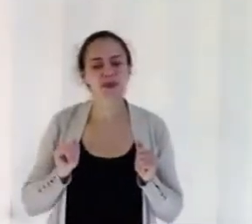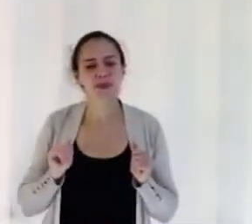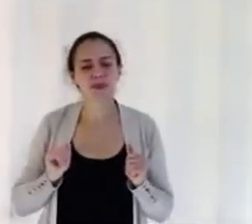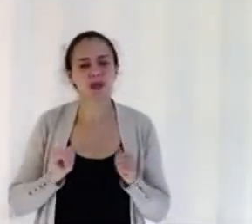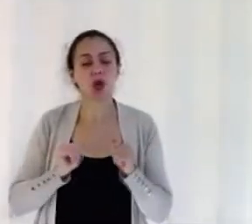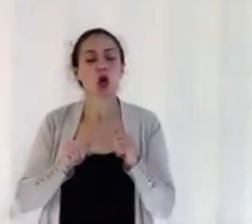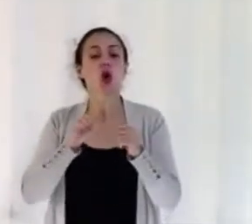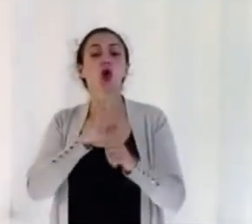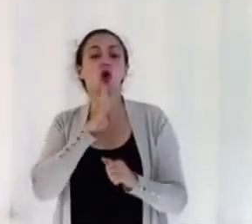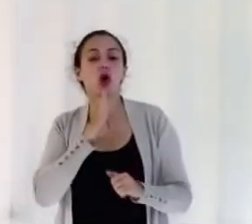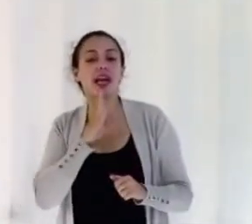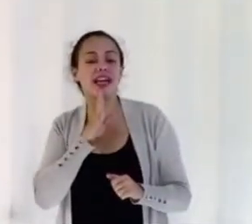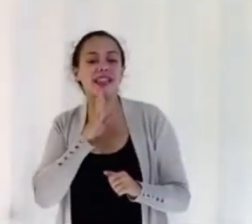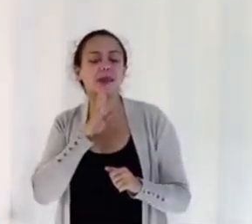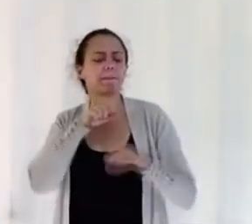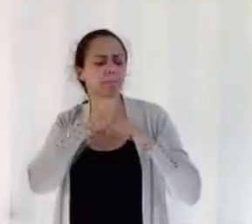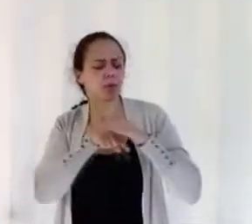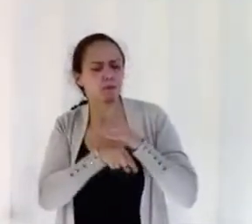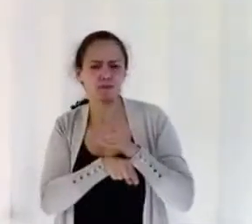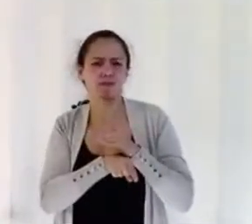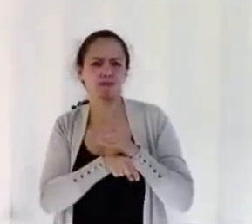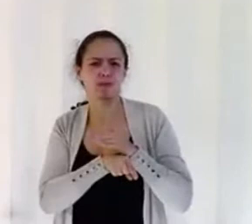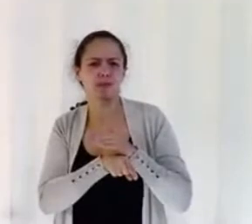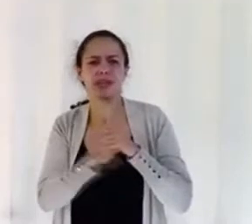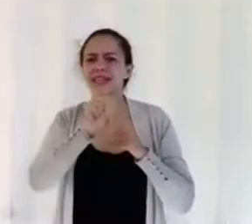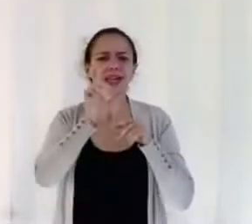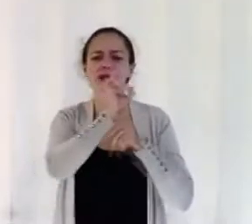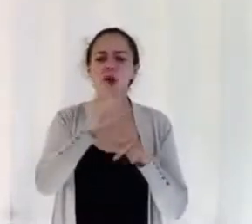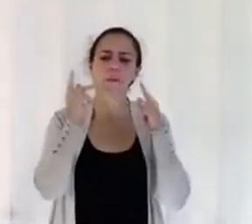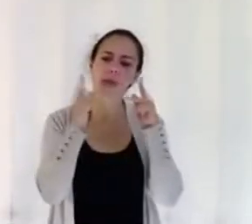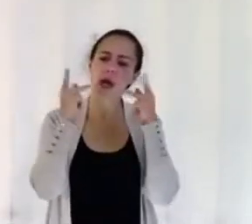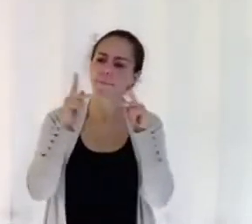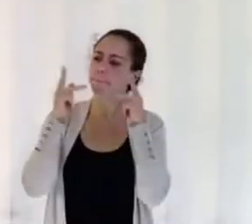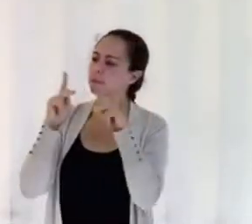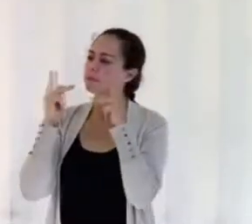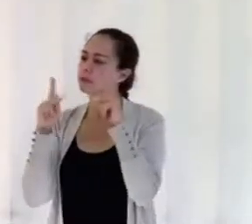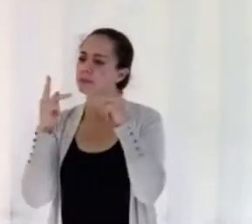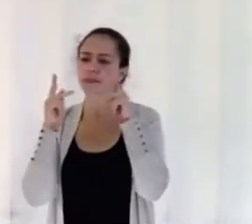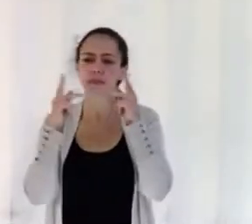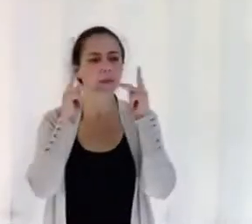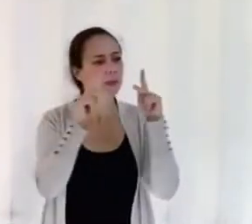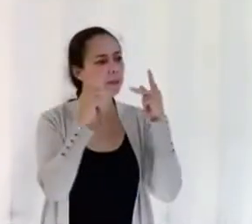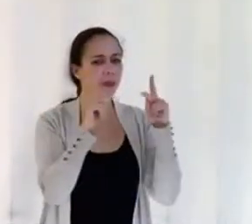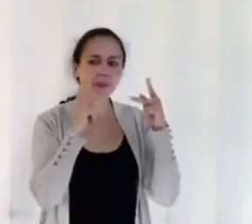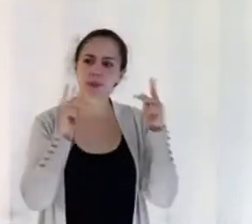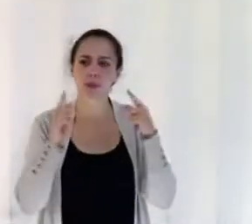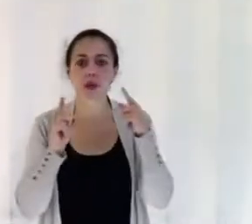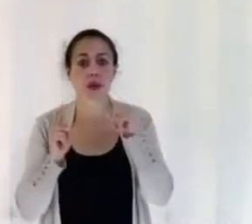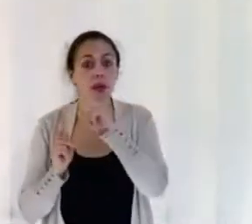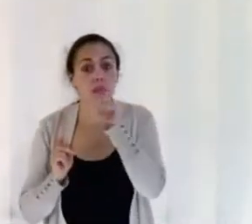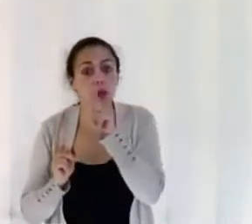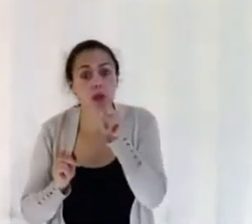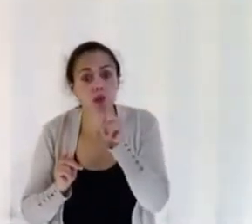Nós tentamos, eu acho que o reverendo Sérgio tem feito esse exercício, um pouco difícil agora por